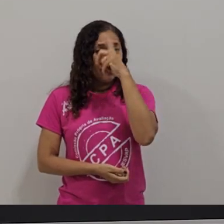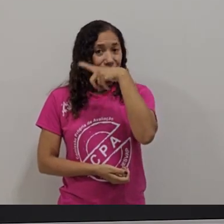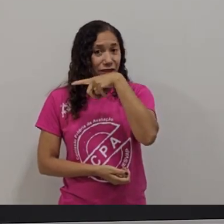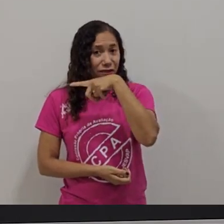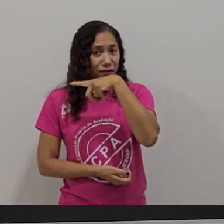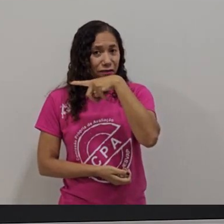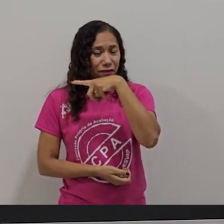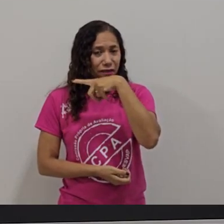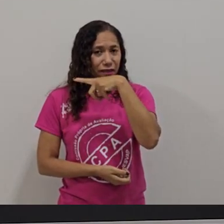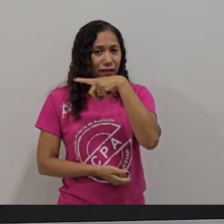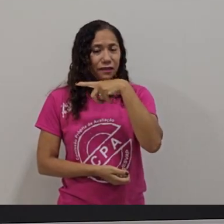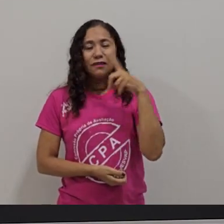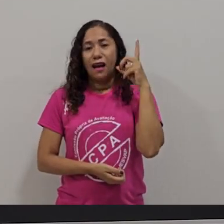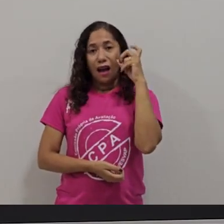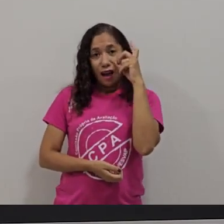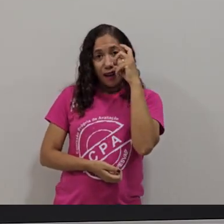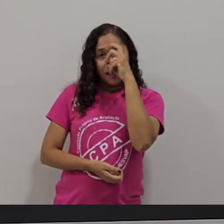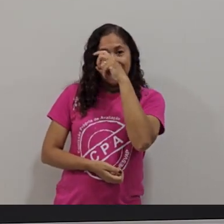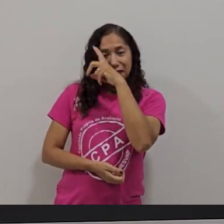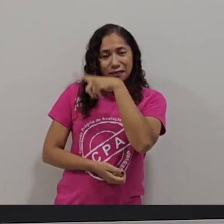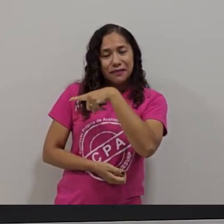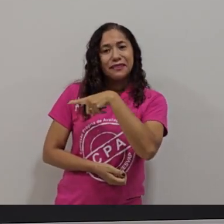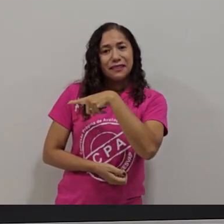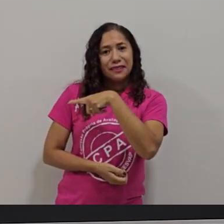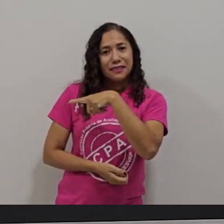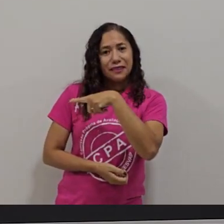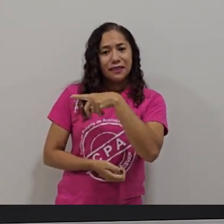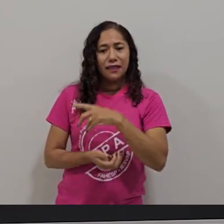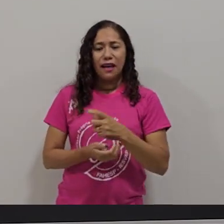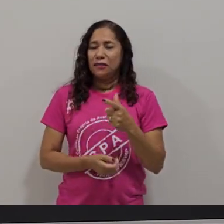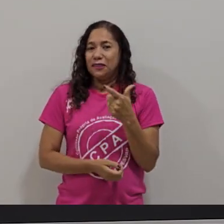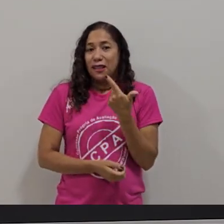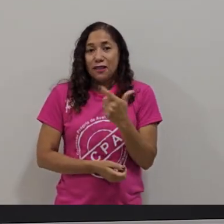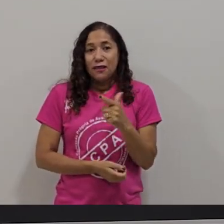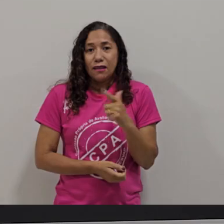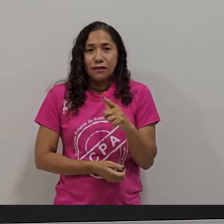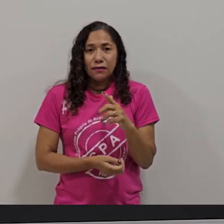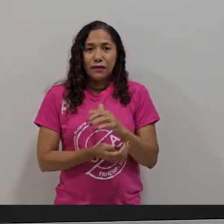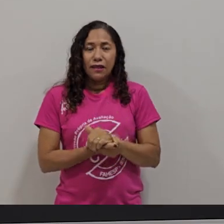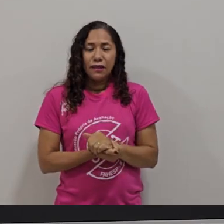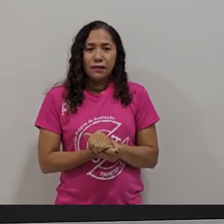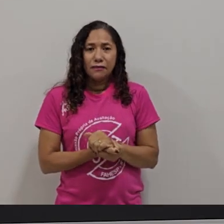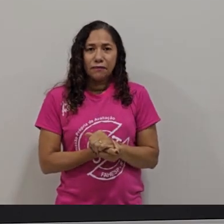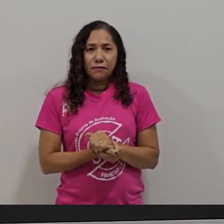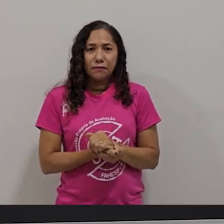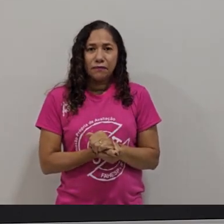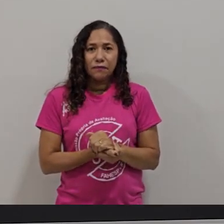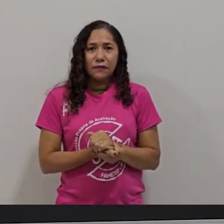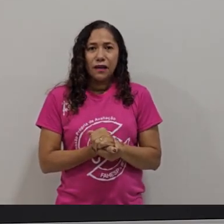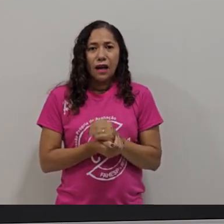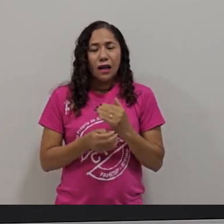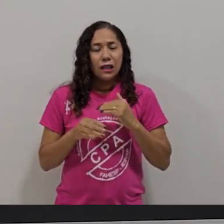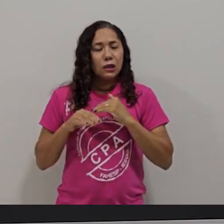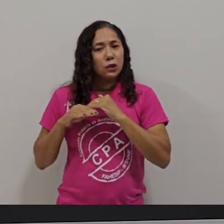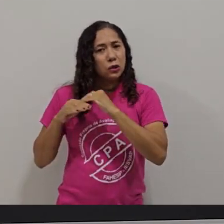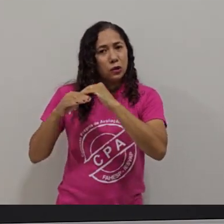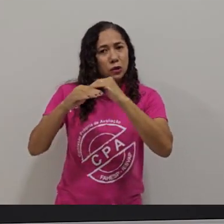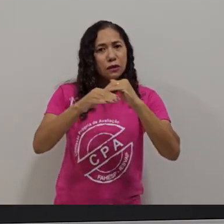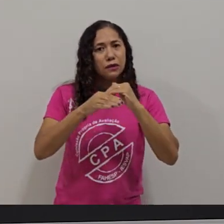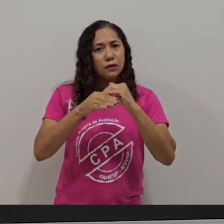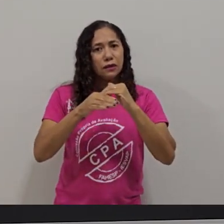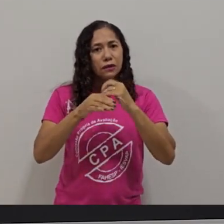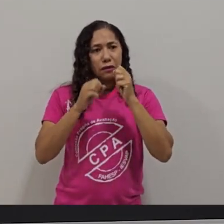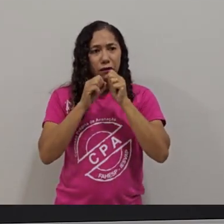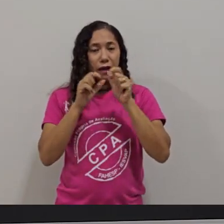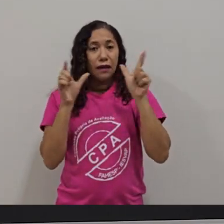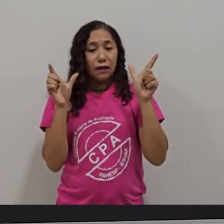sequer lembrar, né? Às vezes as coisas quando não afetam diretamente você não pensa, mas agora você está destacando, eu estou realmente refletindo e é muito real o